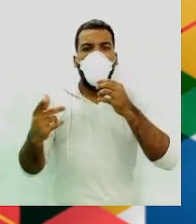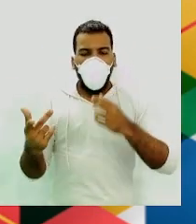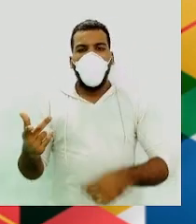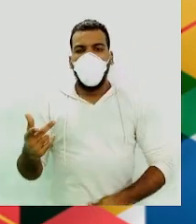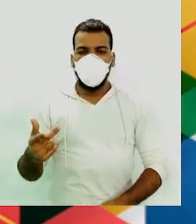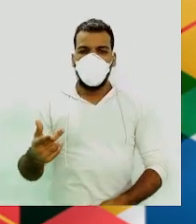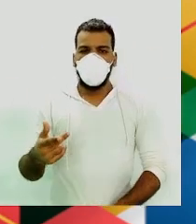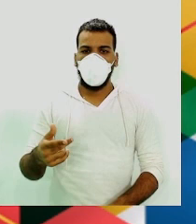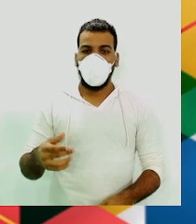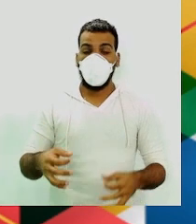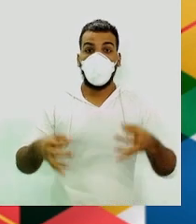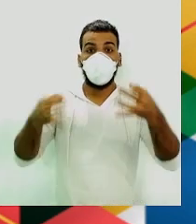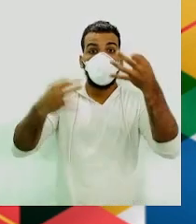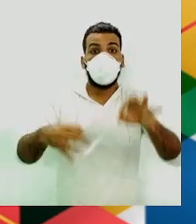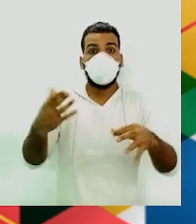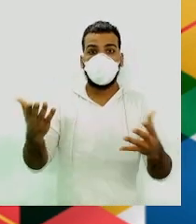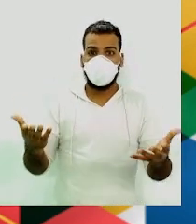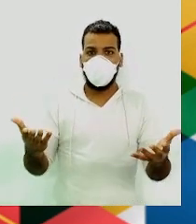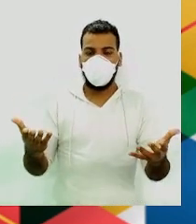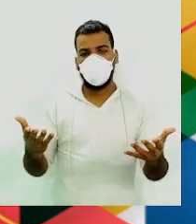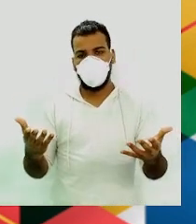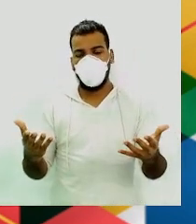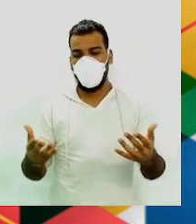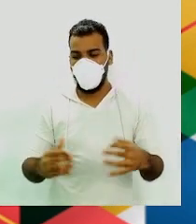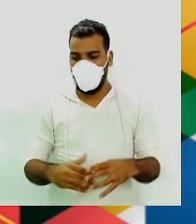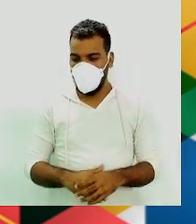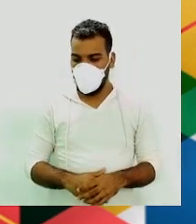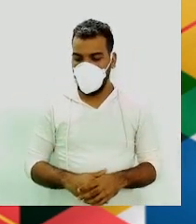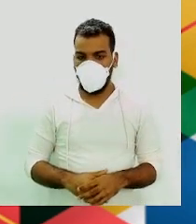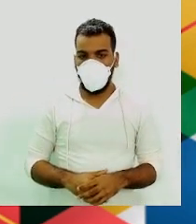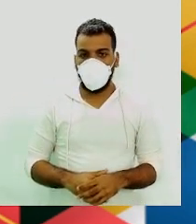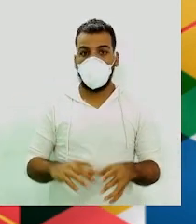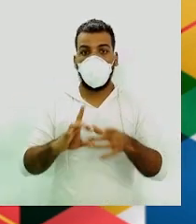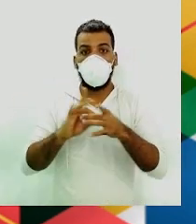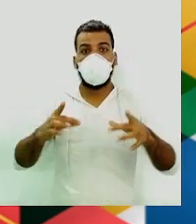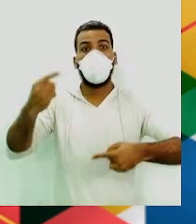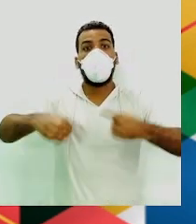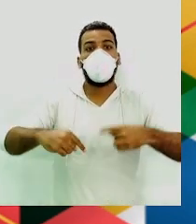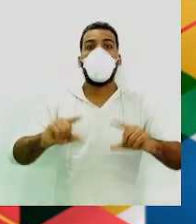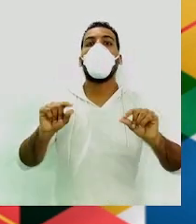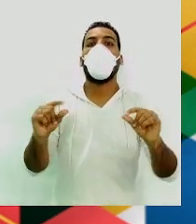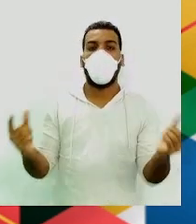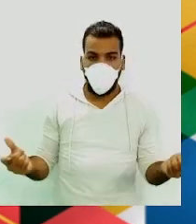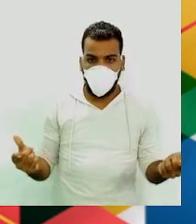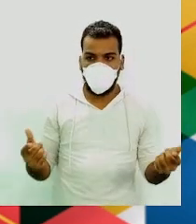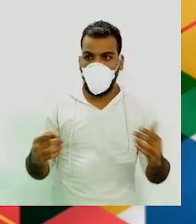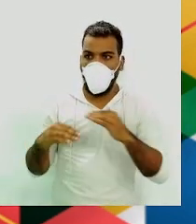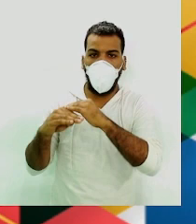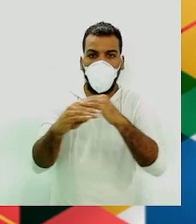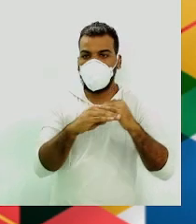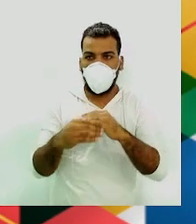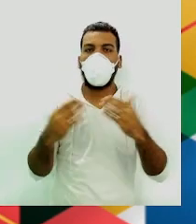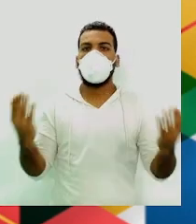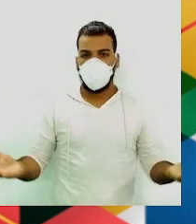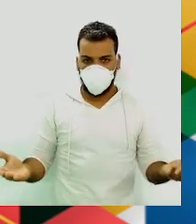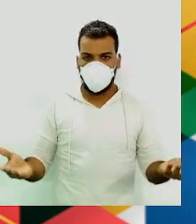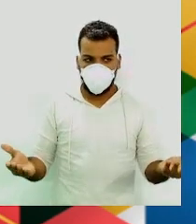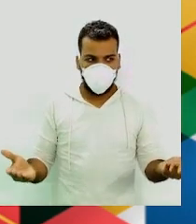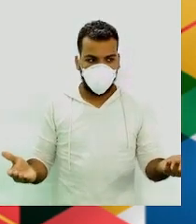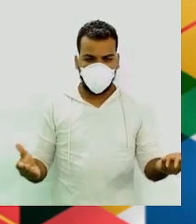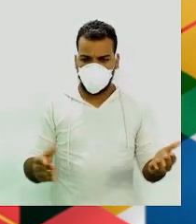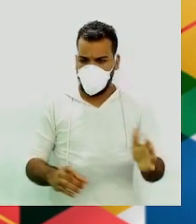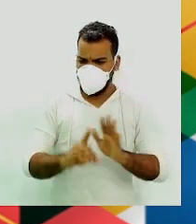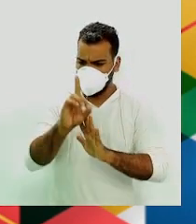que é justiça? É uma delas. O que é liberdade política? O que é igualdade? Há